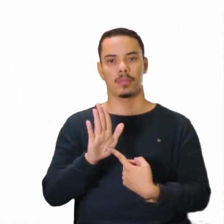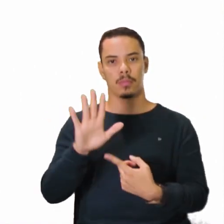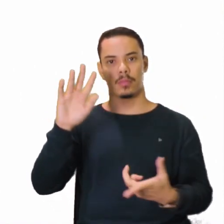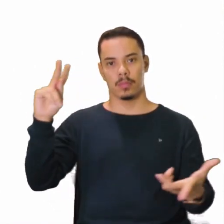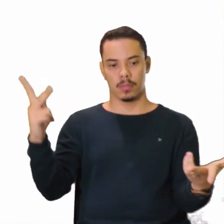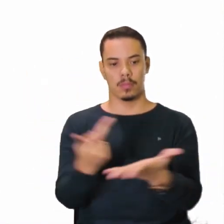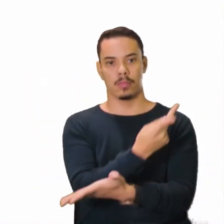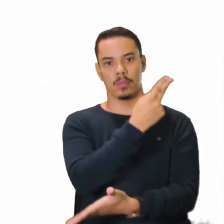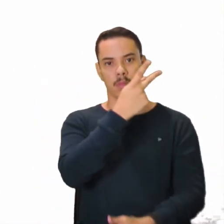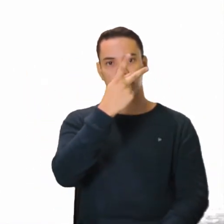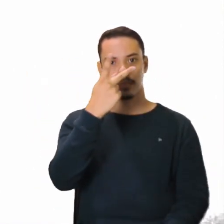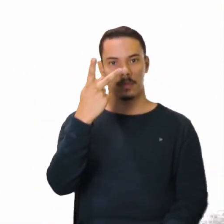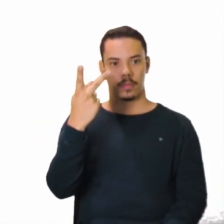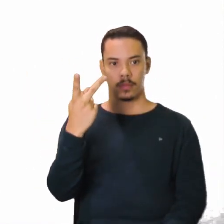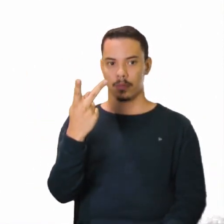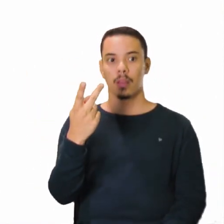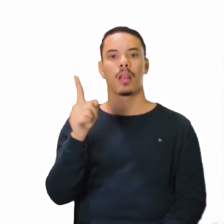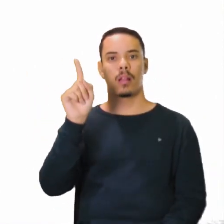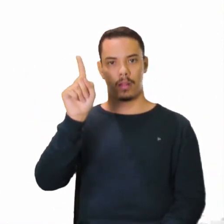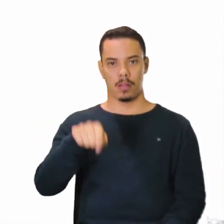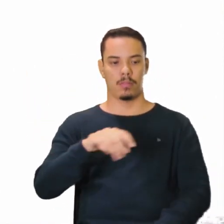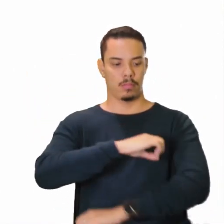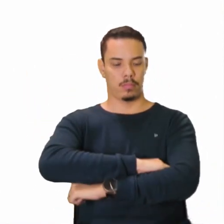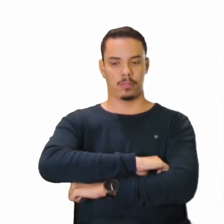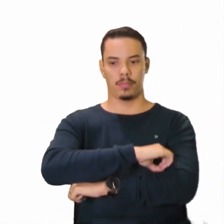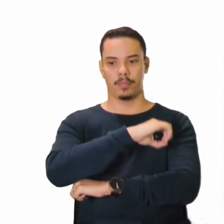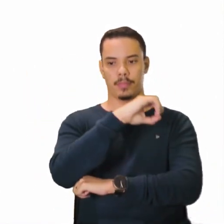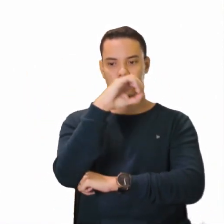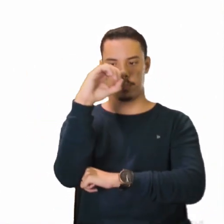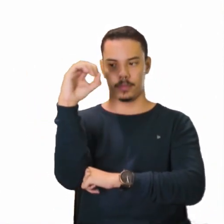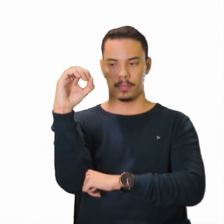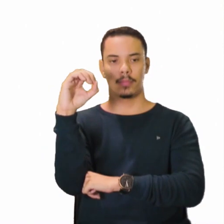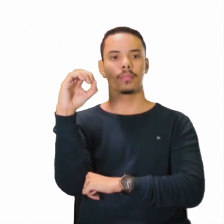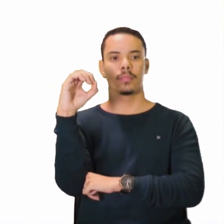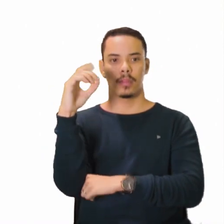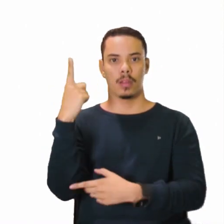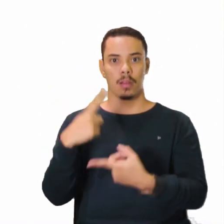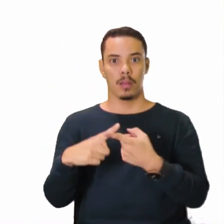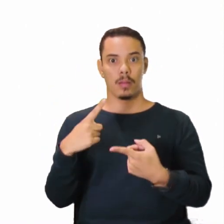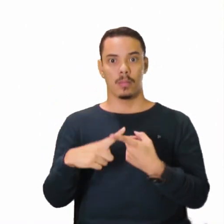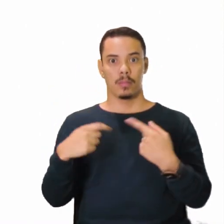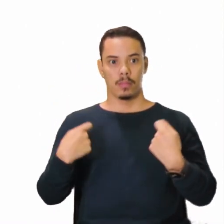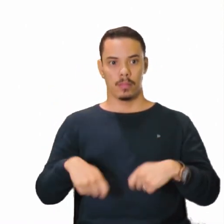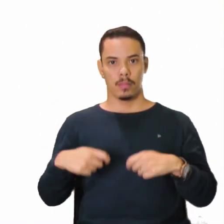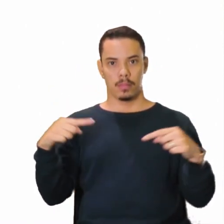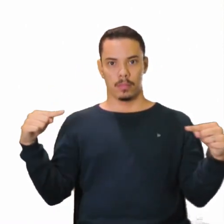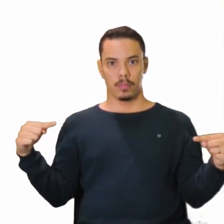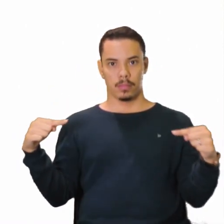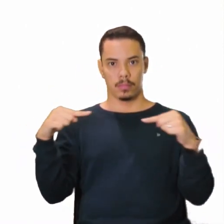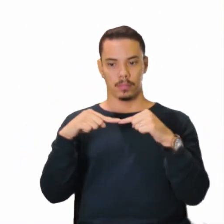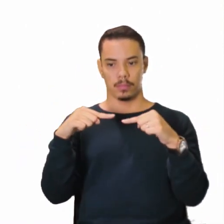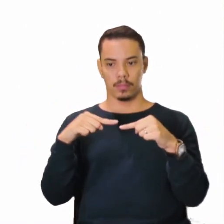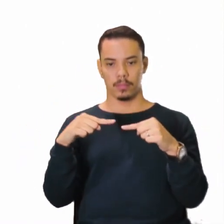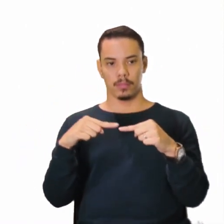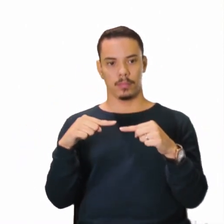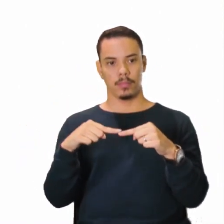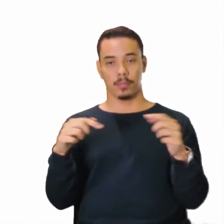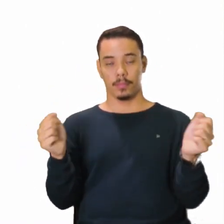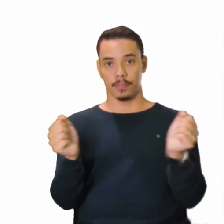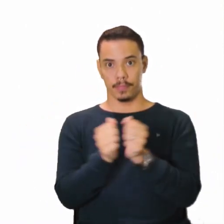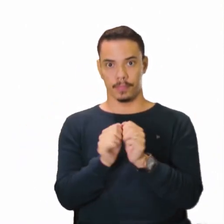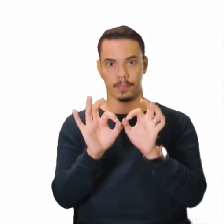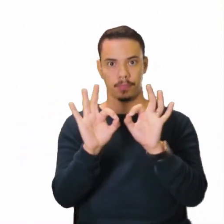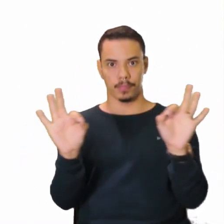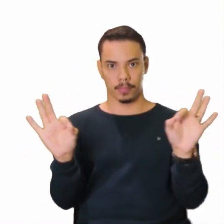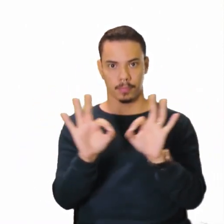da natureza? Amanhecer, que aqui está conjugado, né? Porque precisa concordar, ficar direitinho na